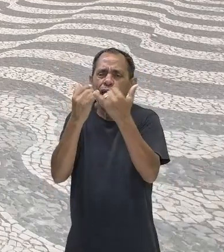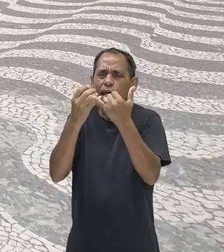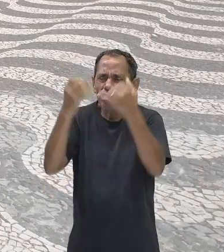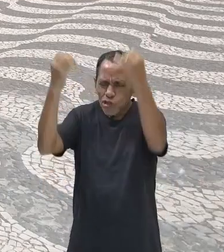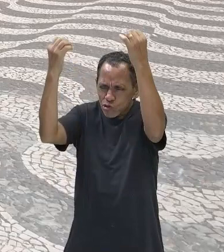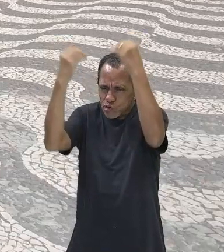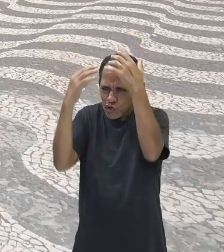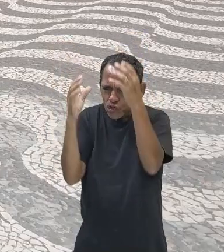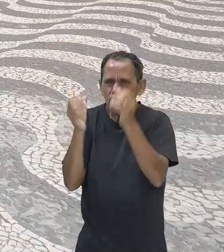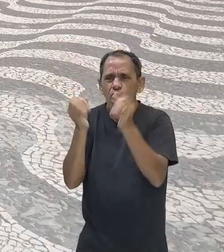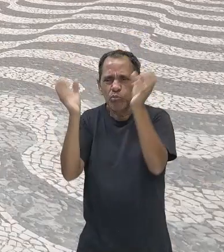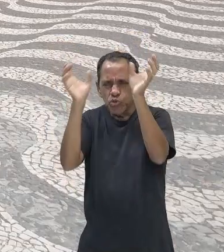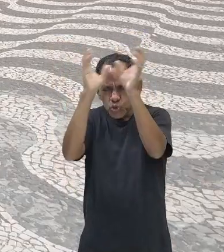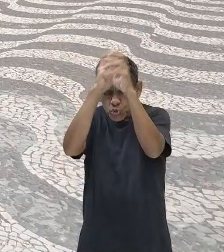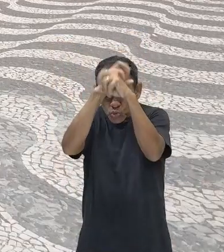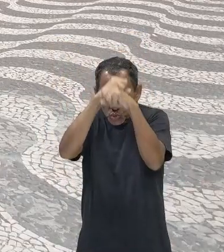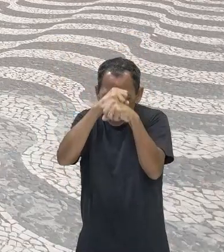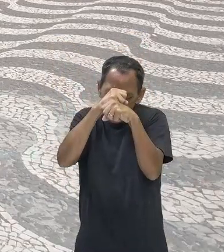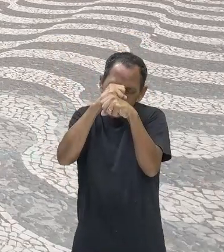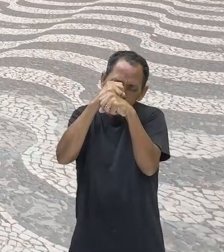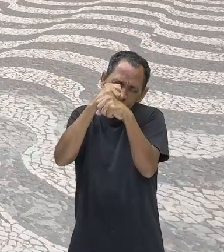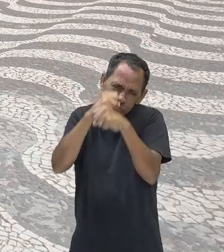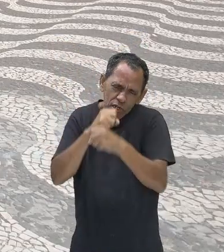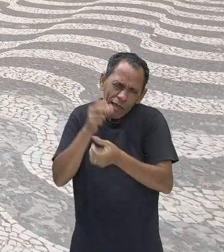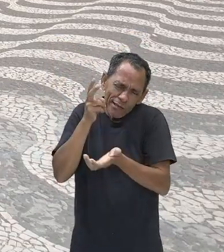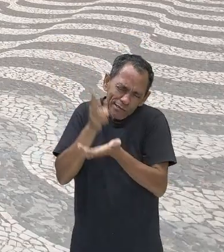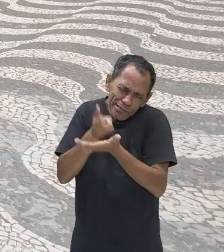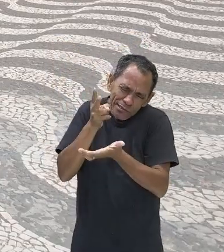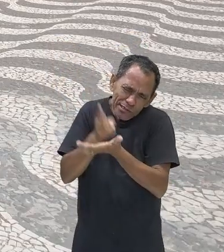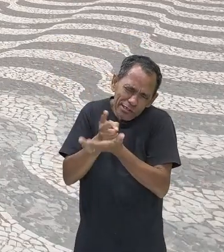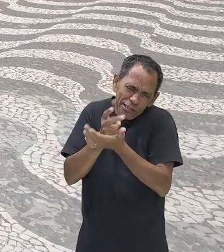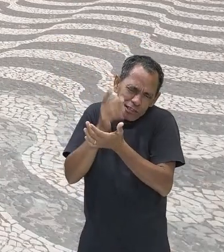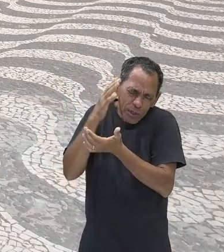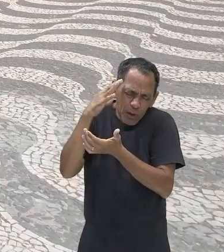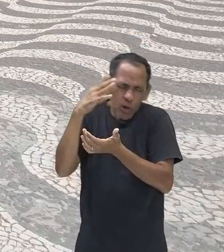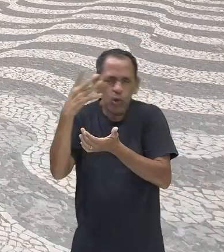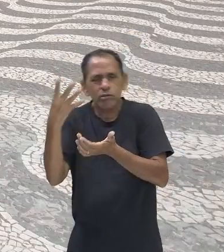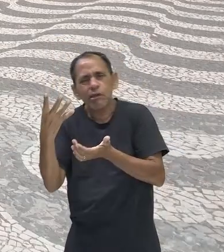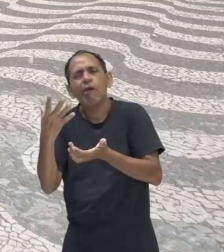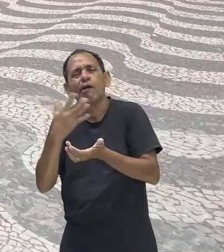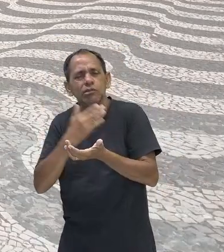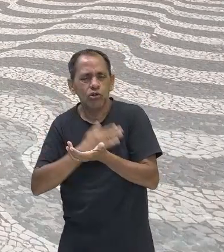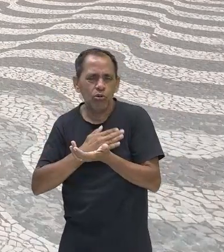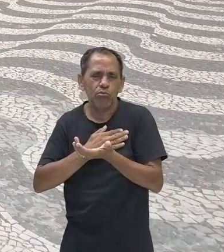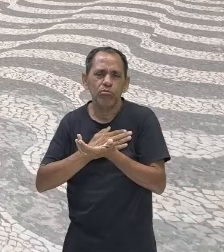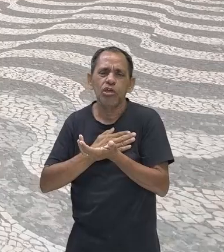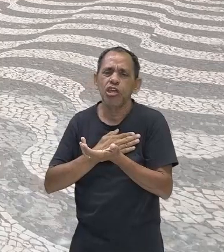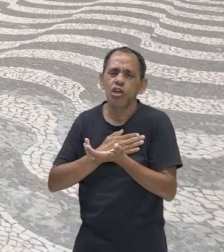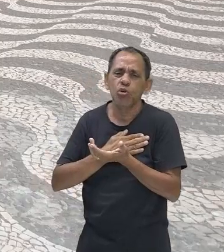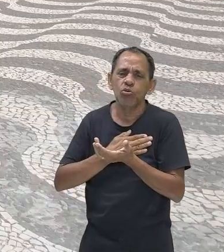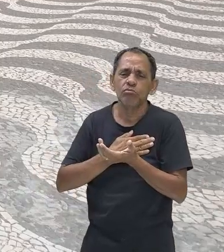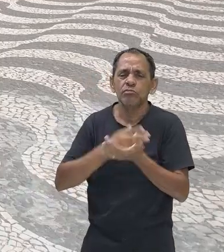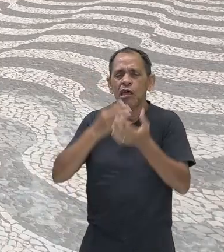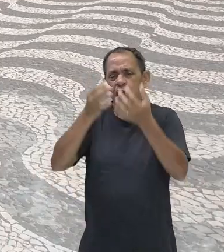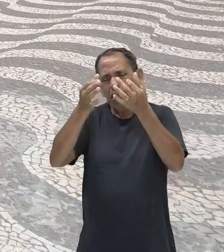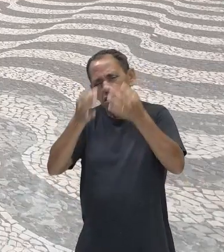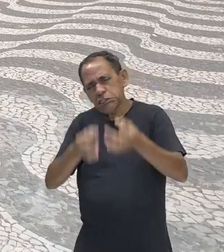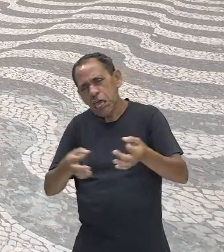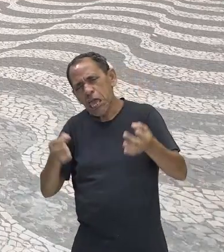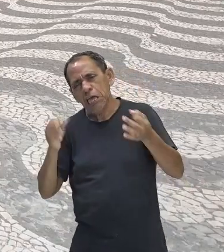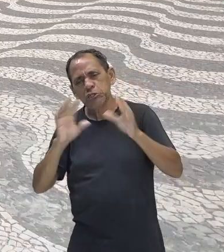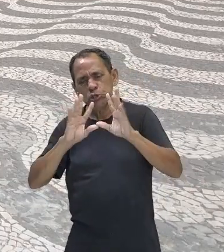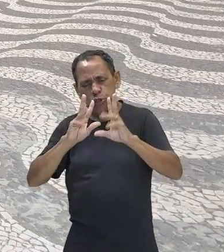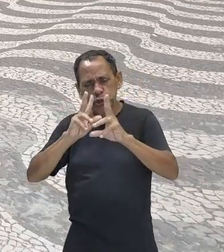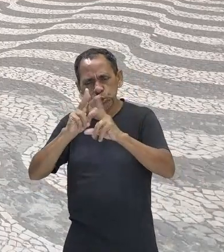me persegue, né? Tudo para mim dá errado, nada dá certo, nada fica bom, né? Eu tô sempre